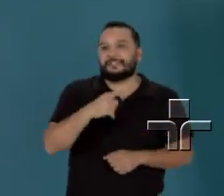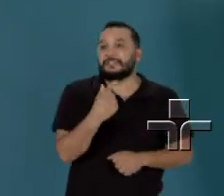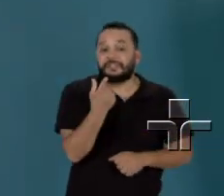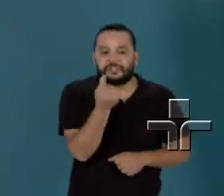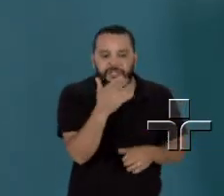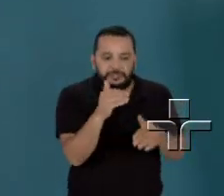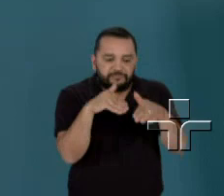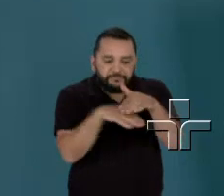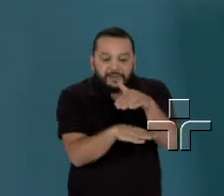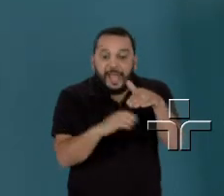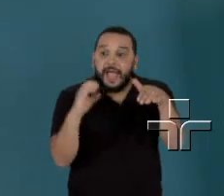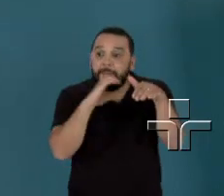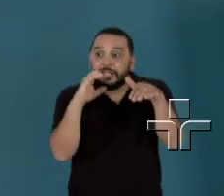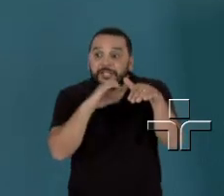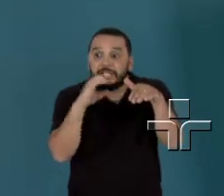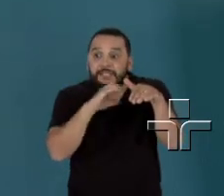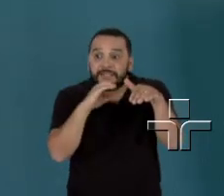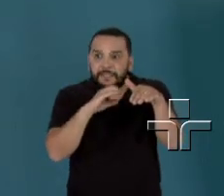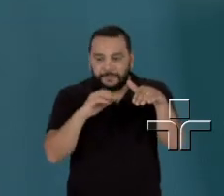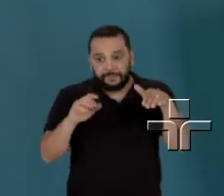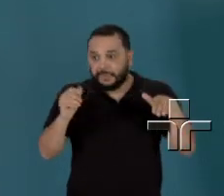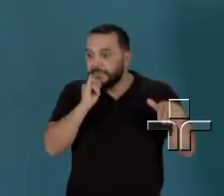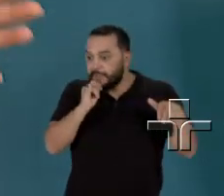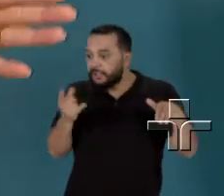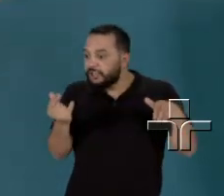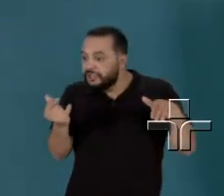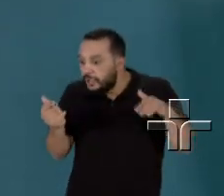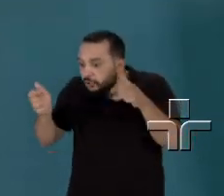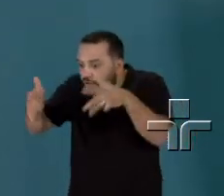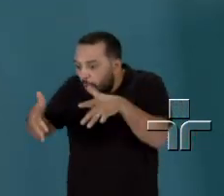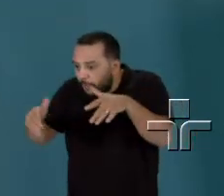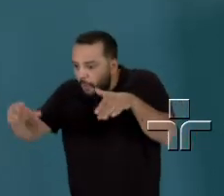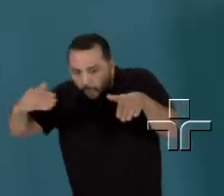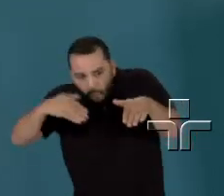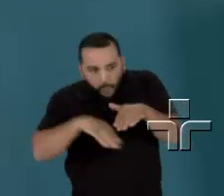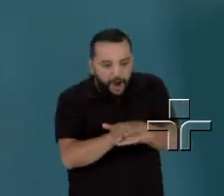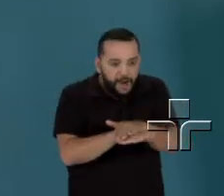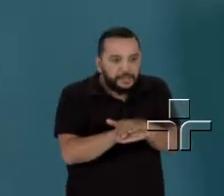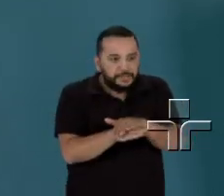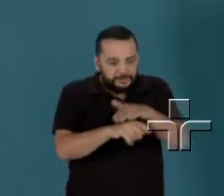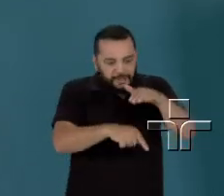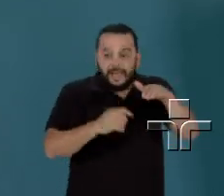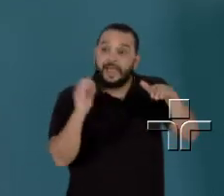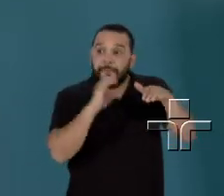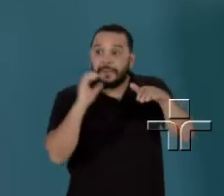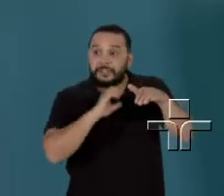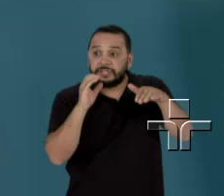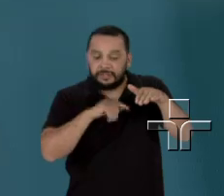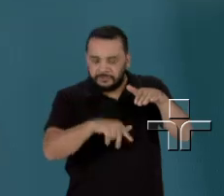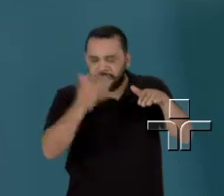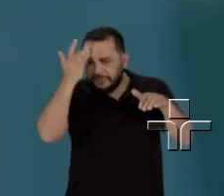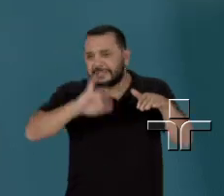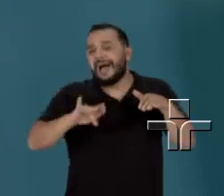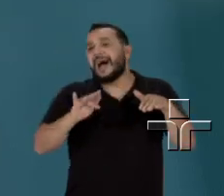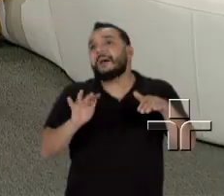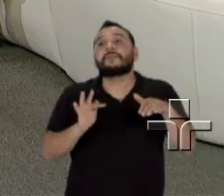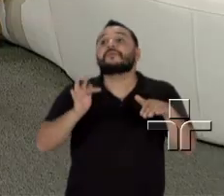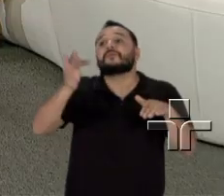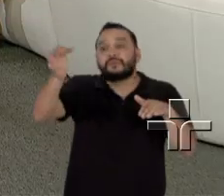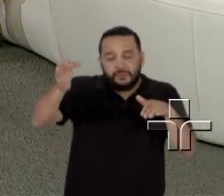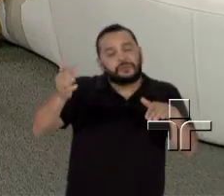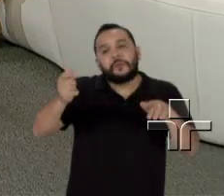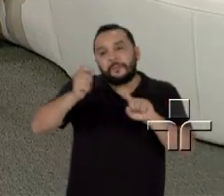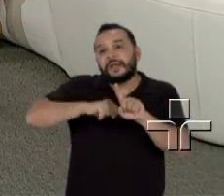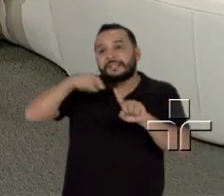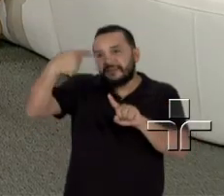então deixou de gastar nem poupou dinheiro guarda porque você não sabe o que vai o dftrans no mês que